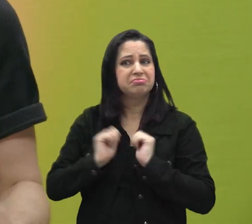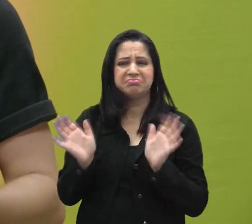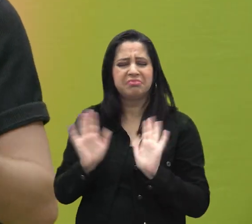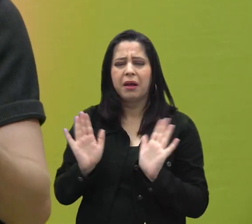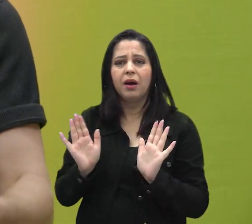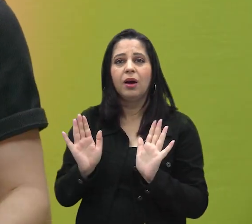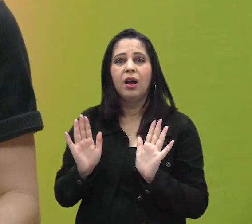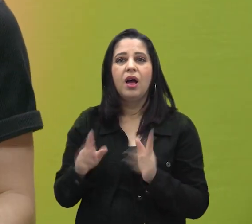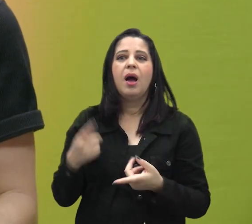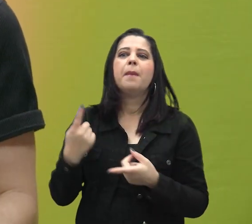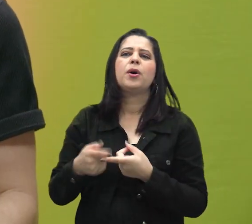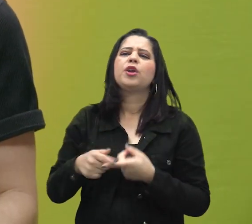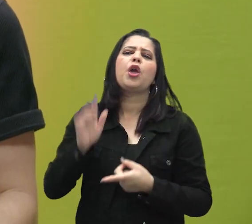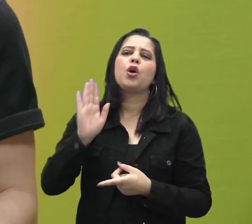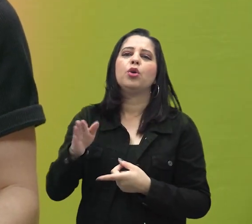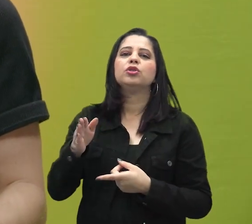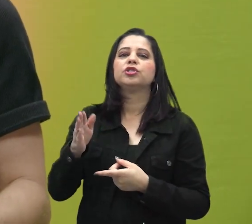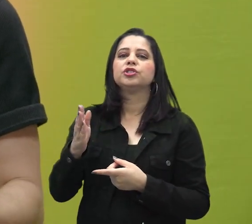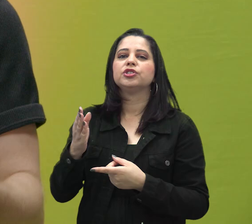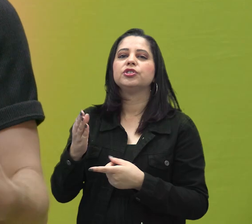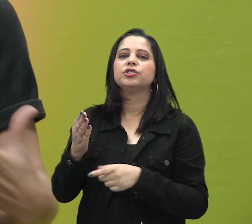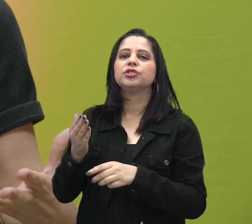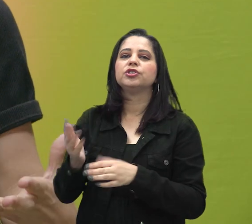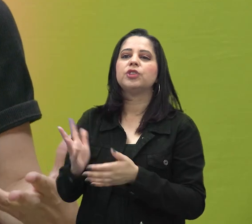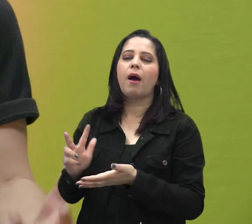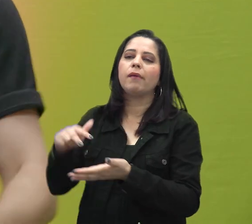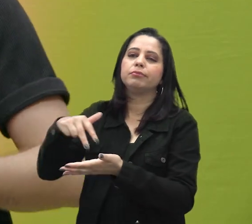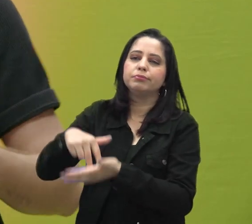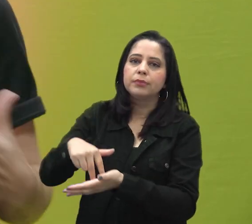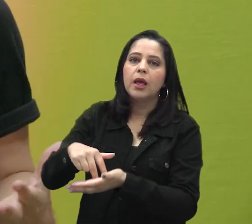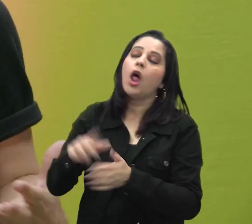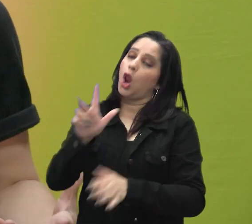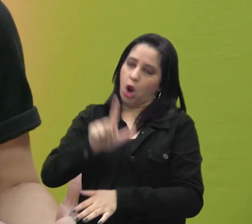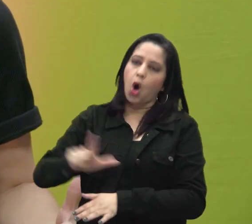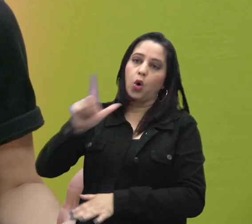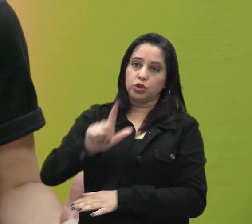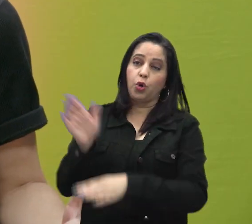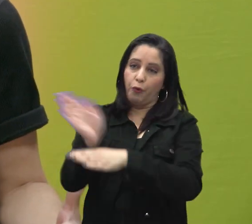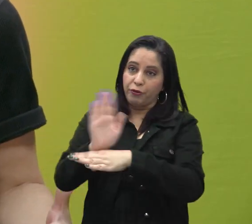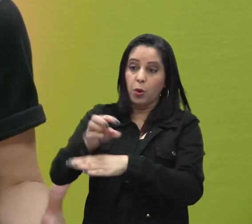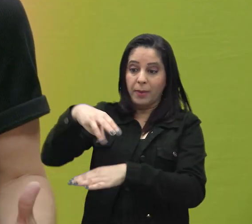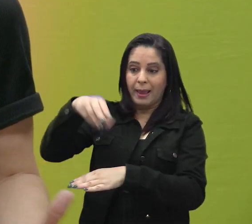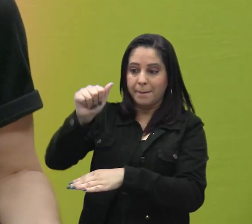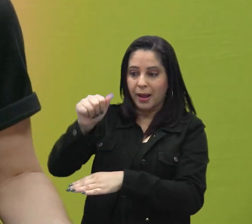sobre tudo, porque como eu já estava fazendo o teste, quando falaram que era do Mamonas, lógico, eu fiquei ultra